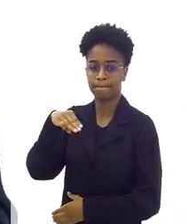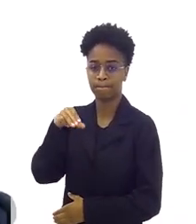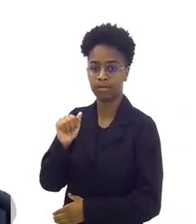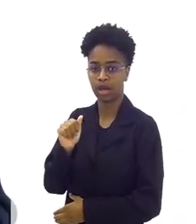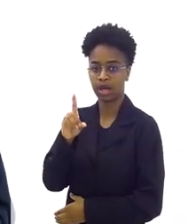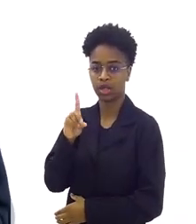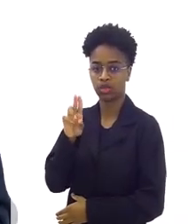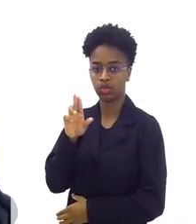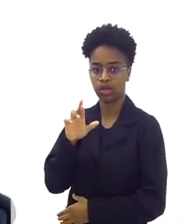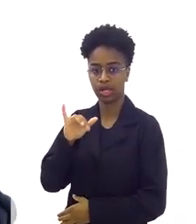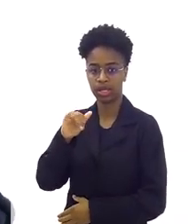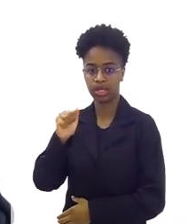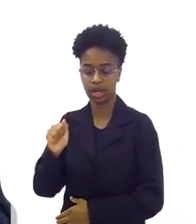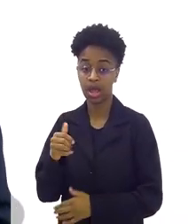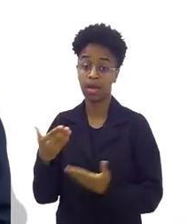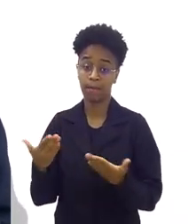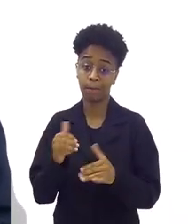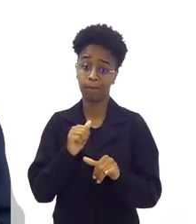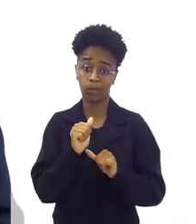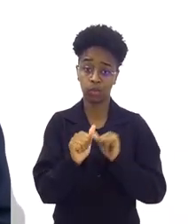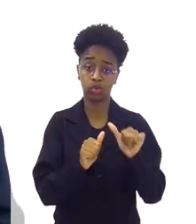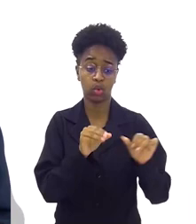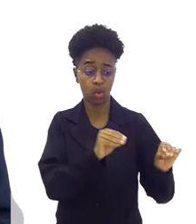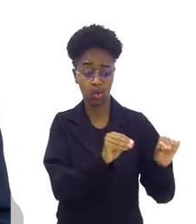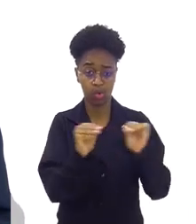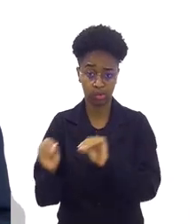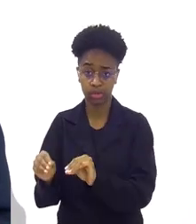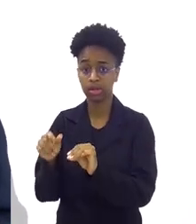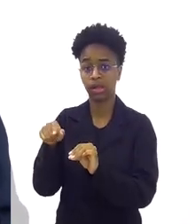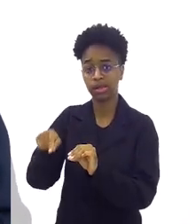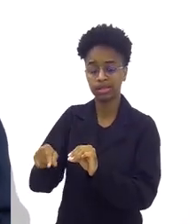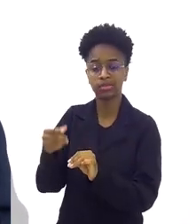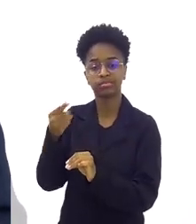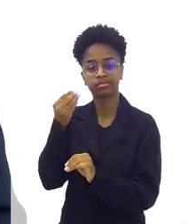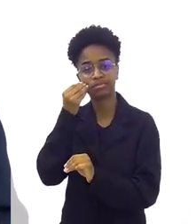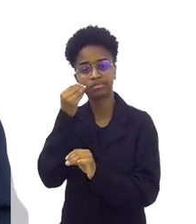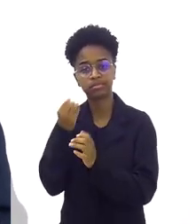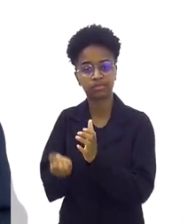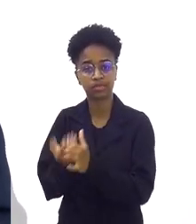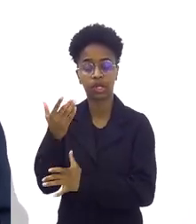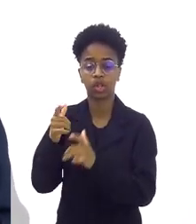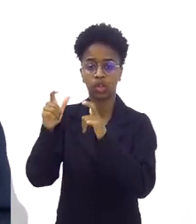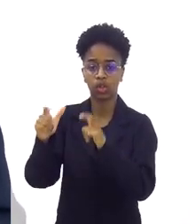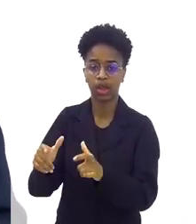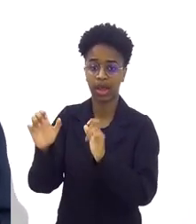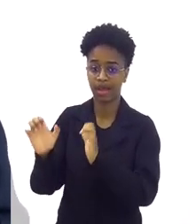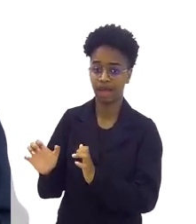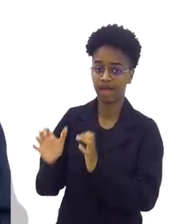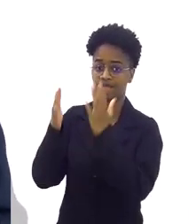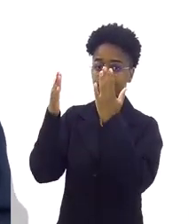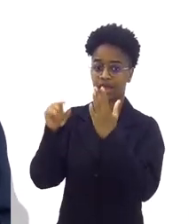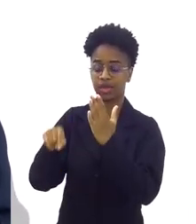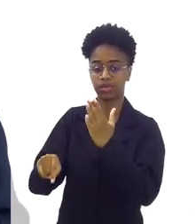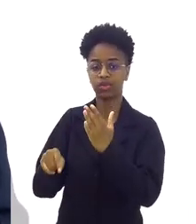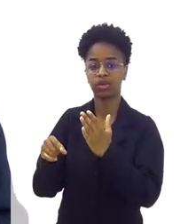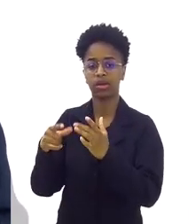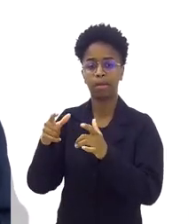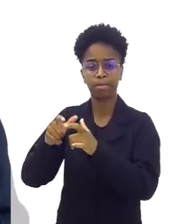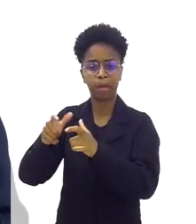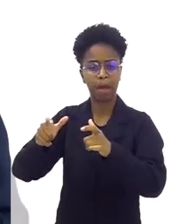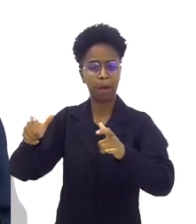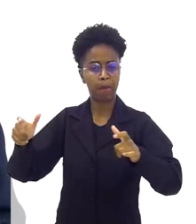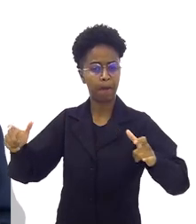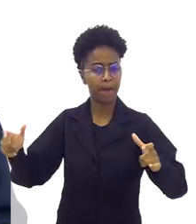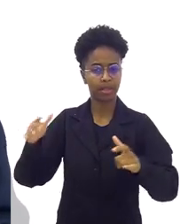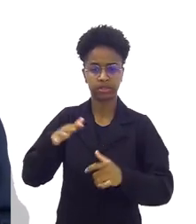eixo litoral, zona sul e centro, e levou para Madureira, num espaço nave, um evento que era